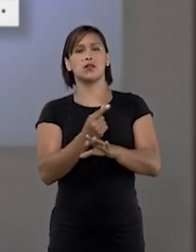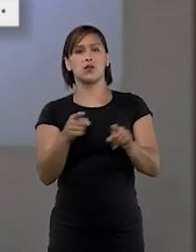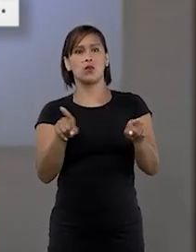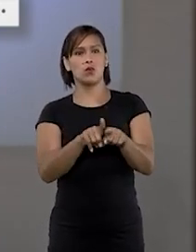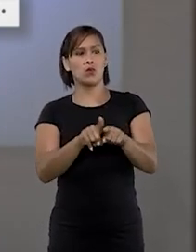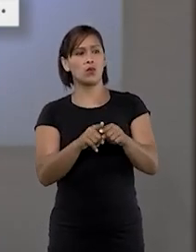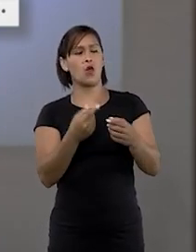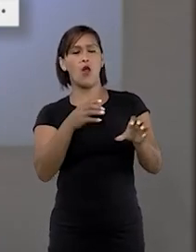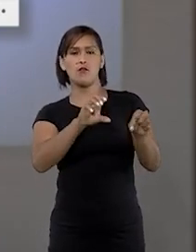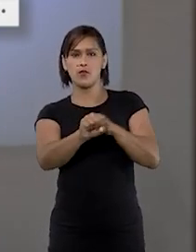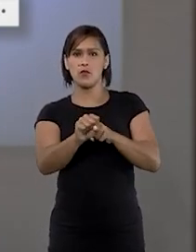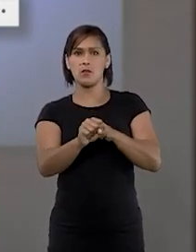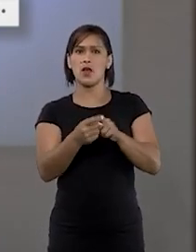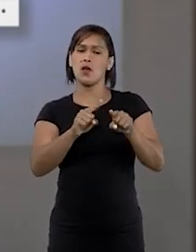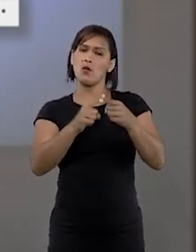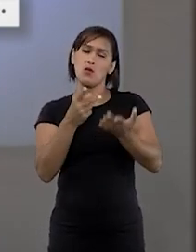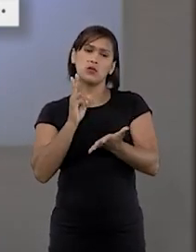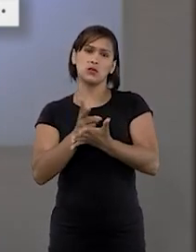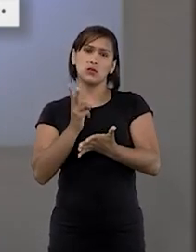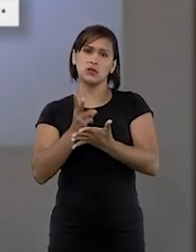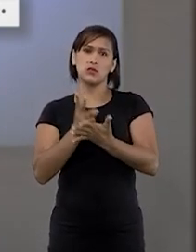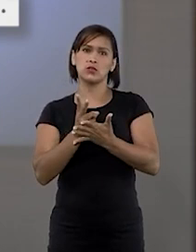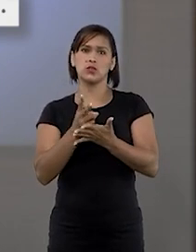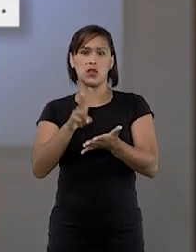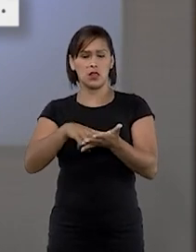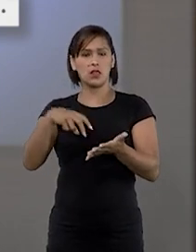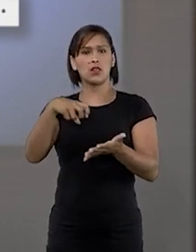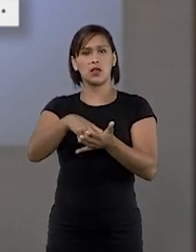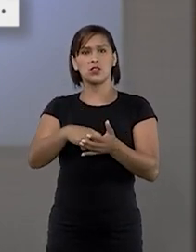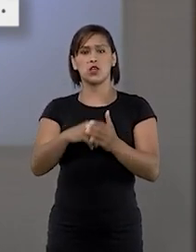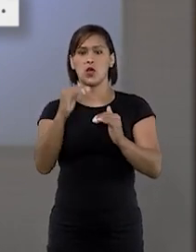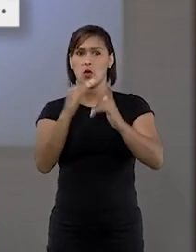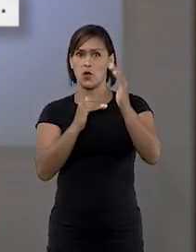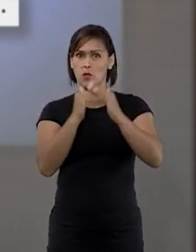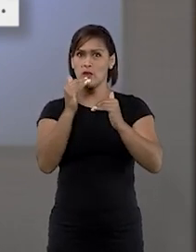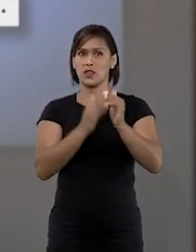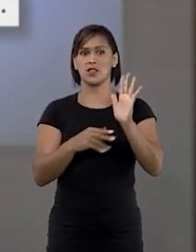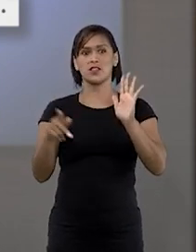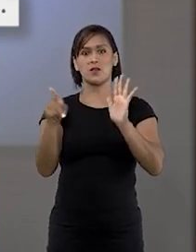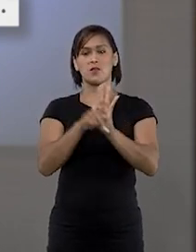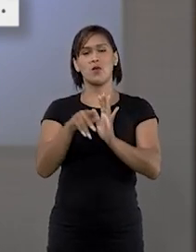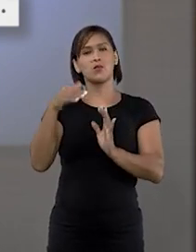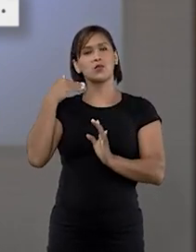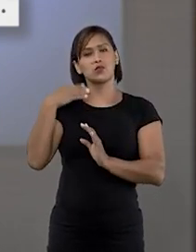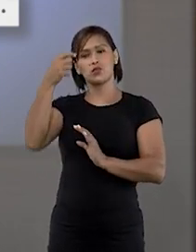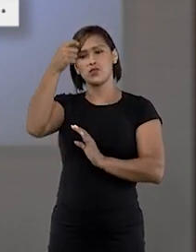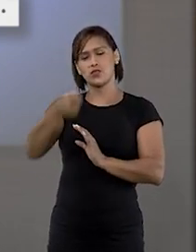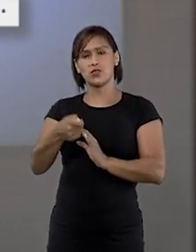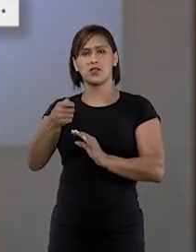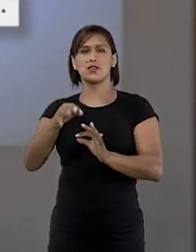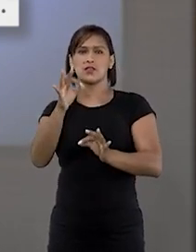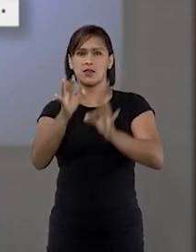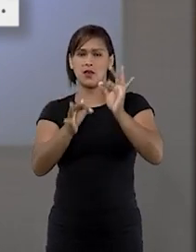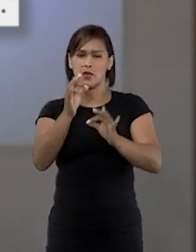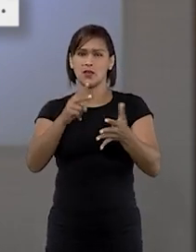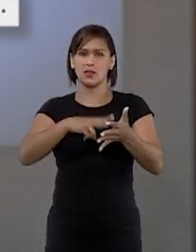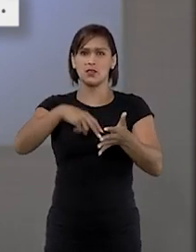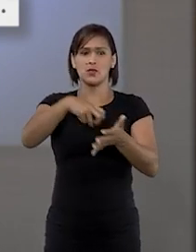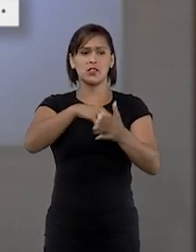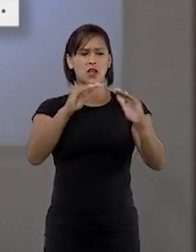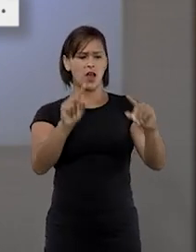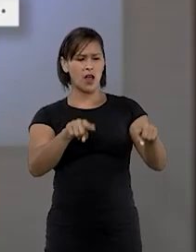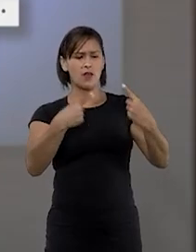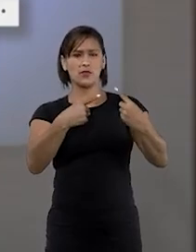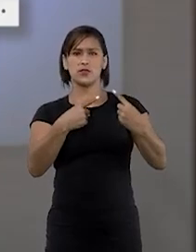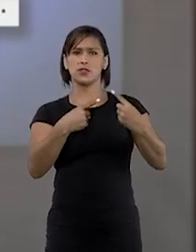concurso material concurso formal ou continuidade delitiva competência que é do juiz para o ator da condenação pois